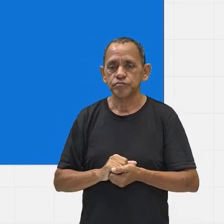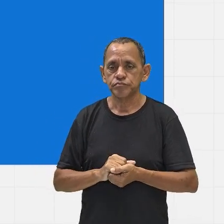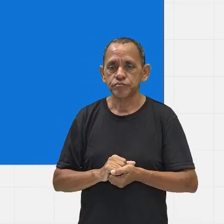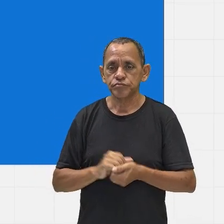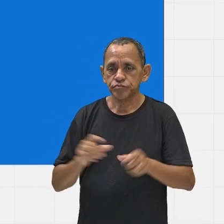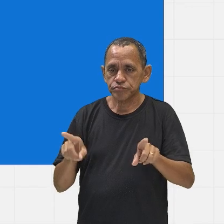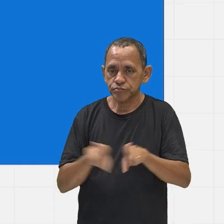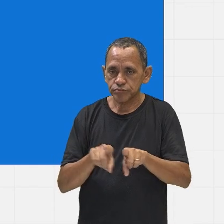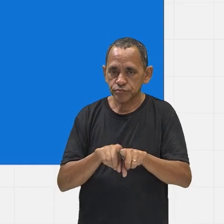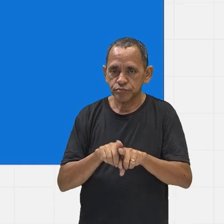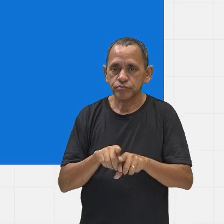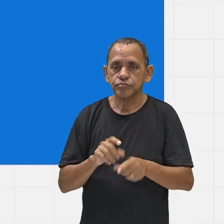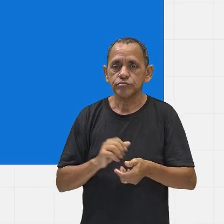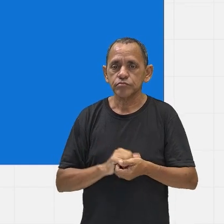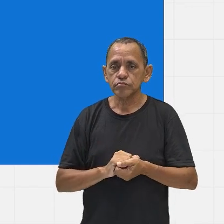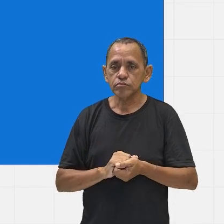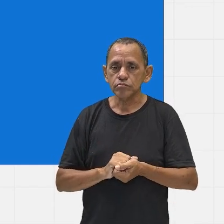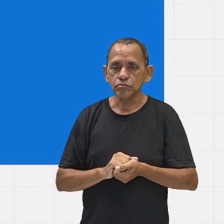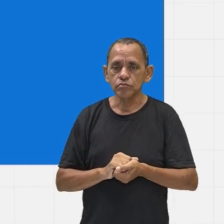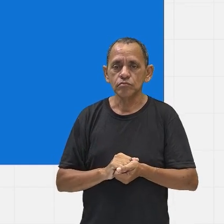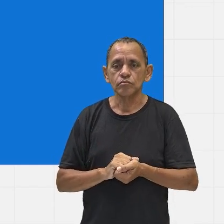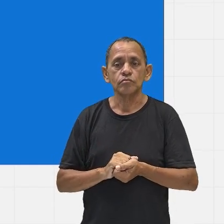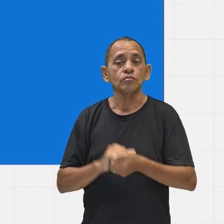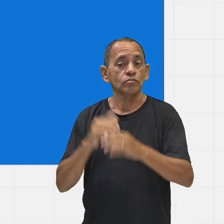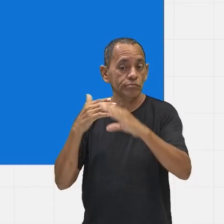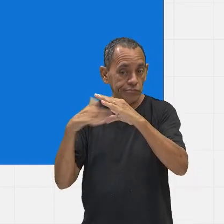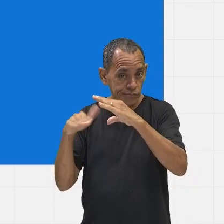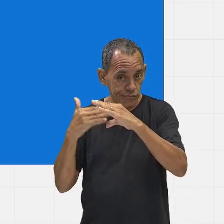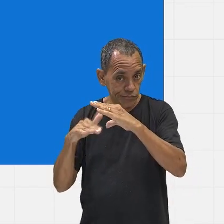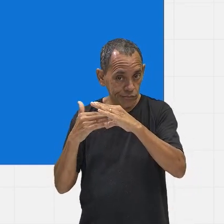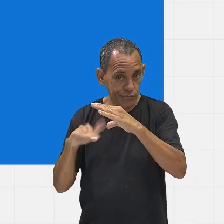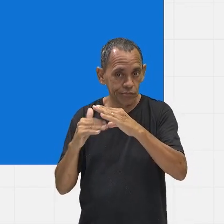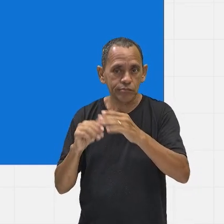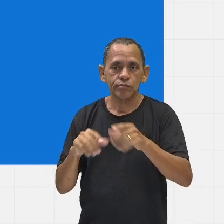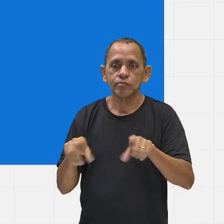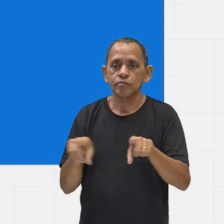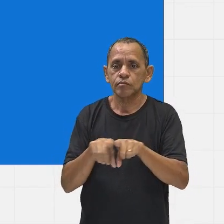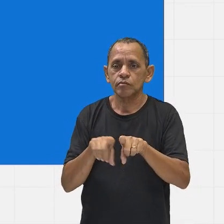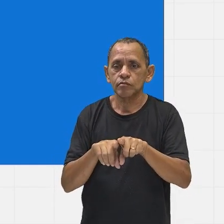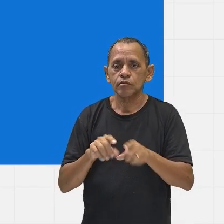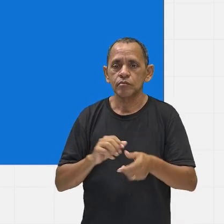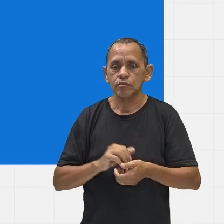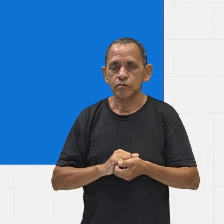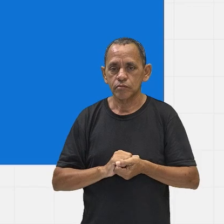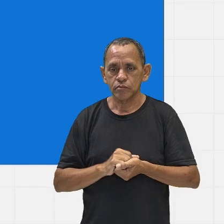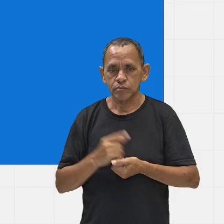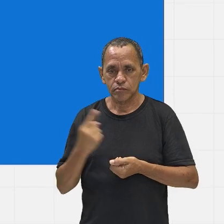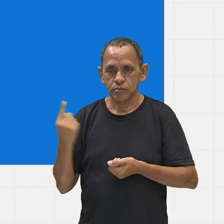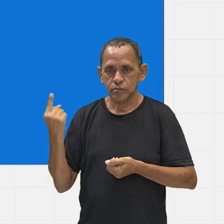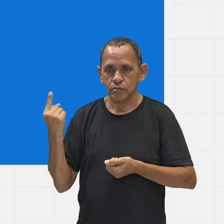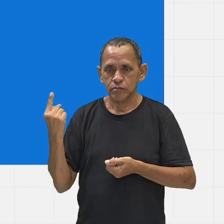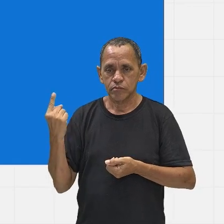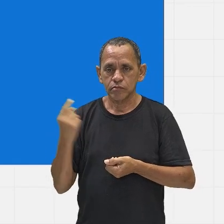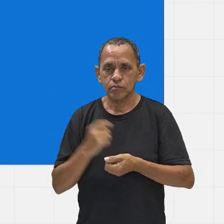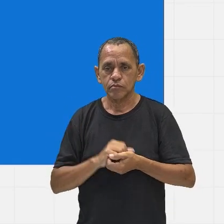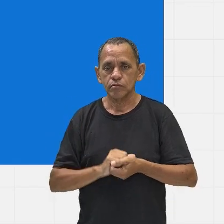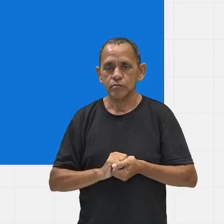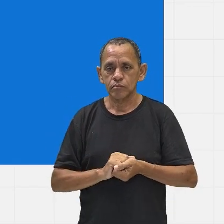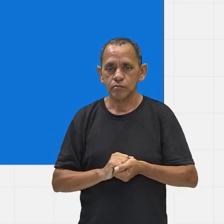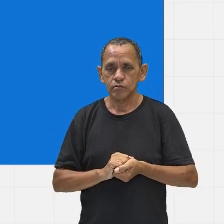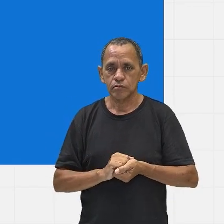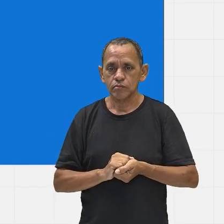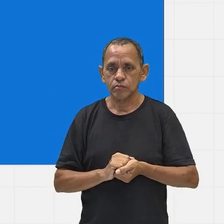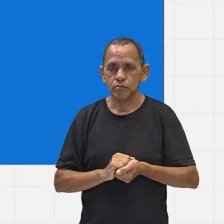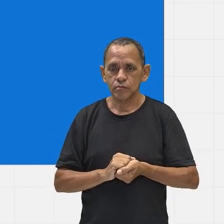WhatsApp. Temos também o nosso e-mail, que é possível também solicitar a abertura de iOS via e-mail para a gente, né, enviando todas